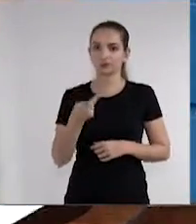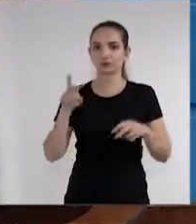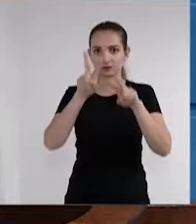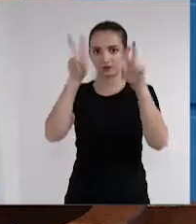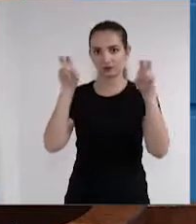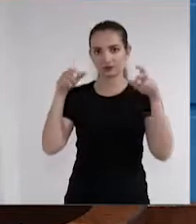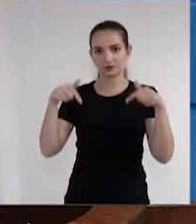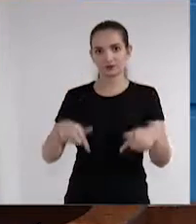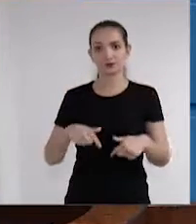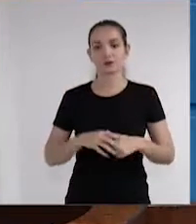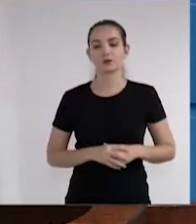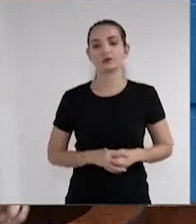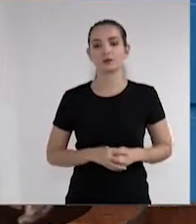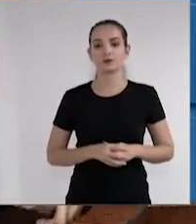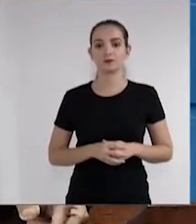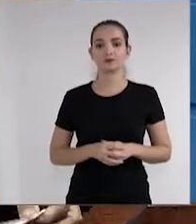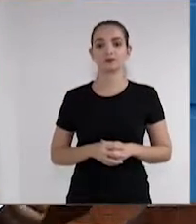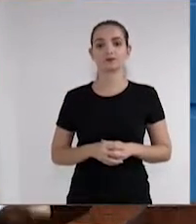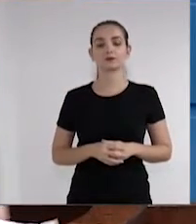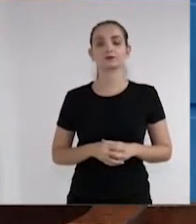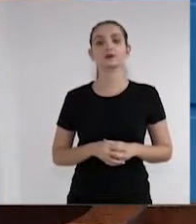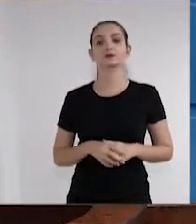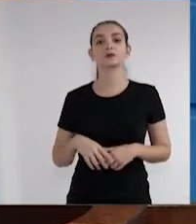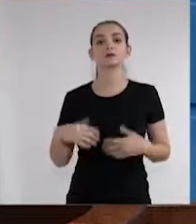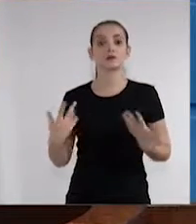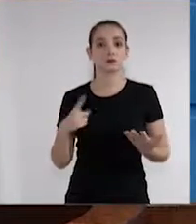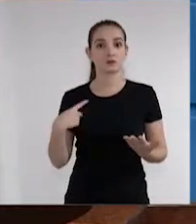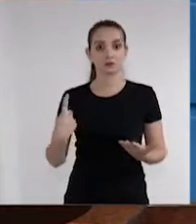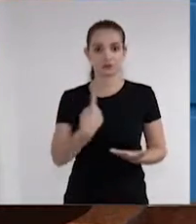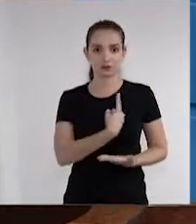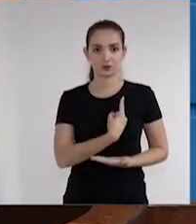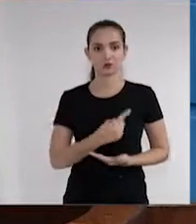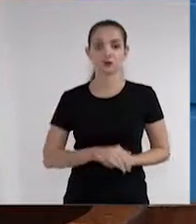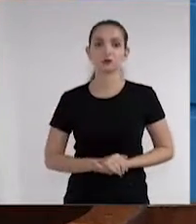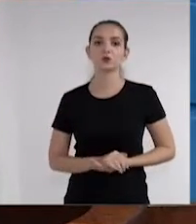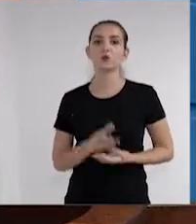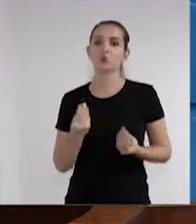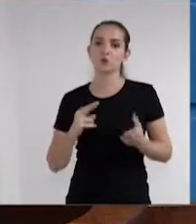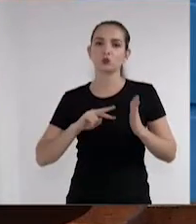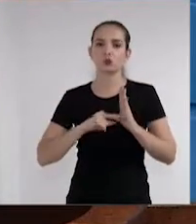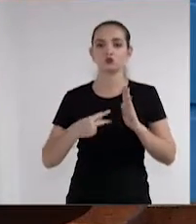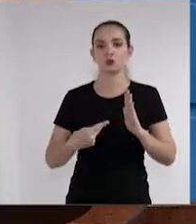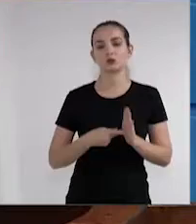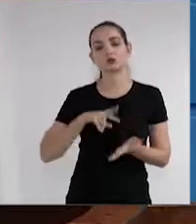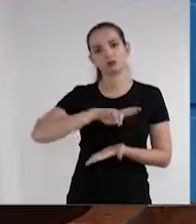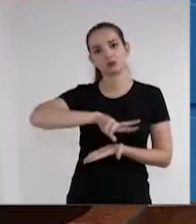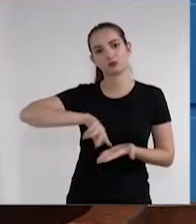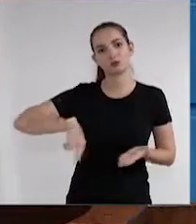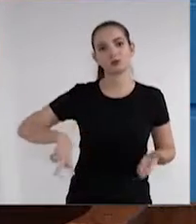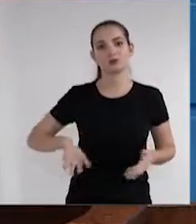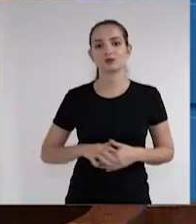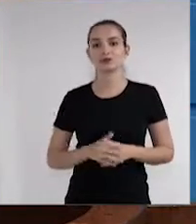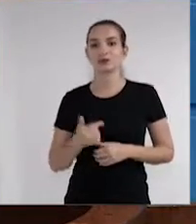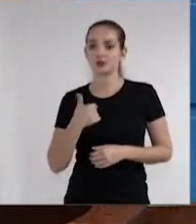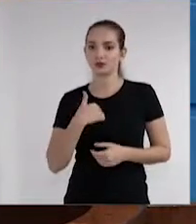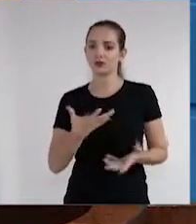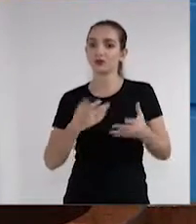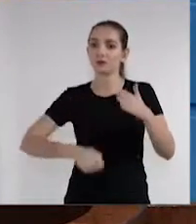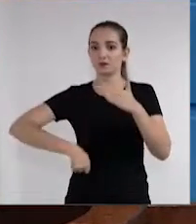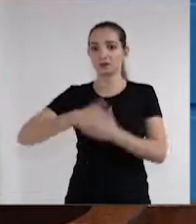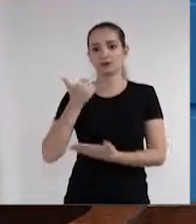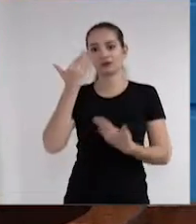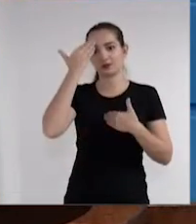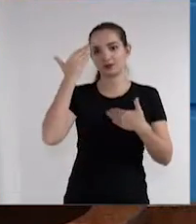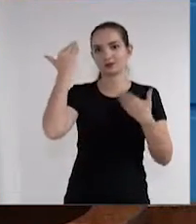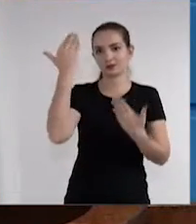aqui que, para nós, é muito significativo. E eu queria, primeiro,